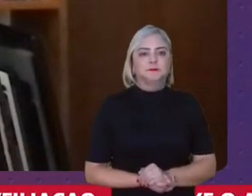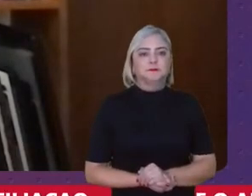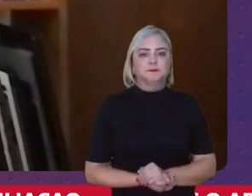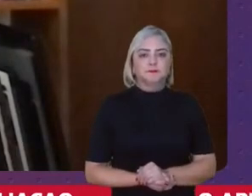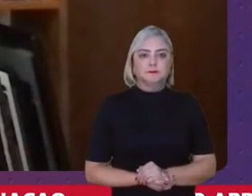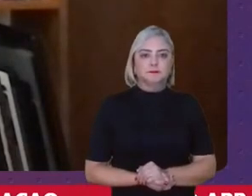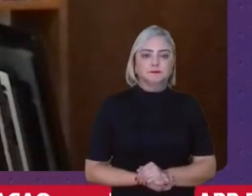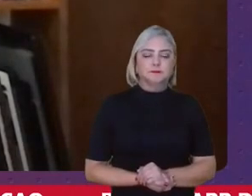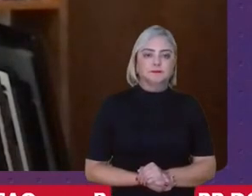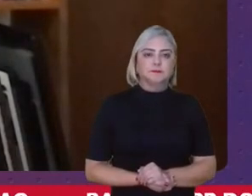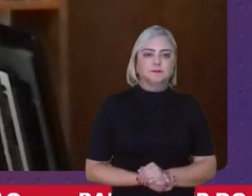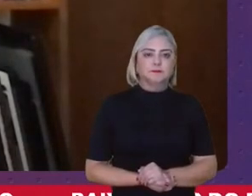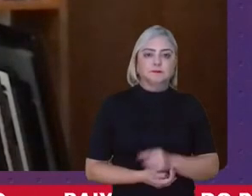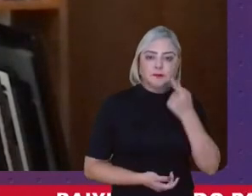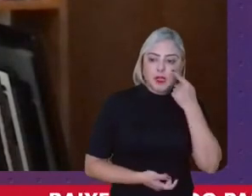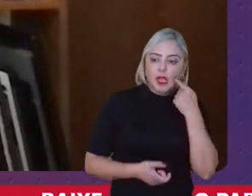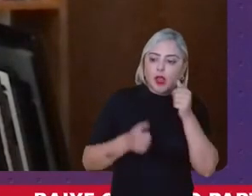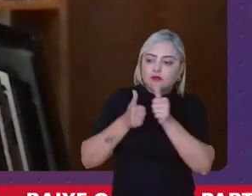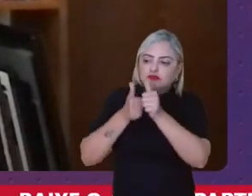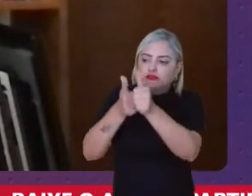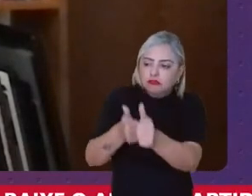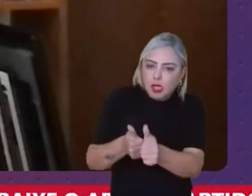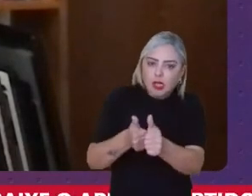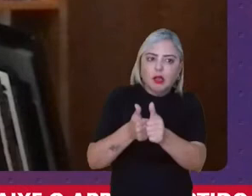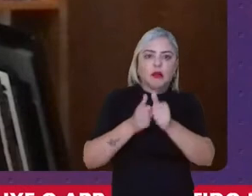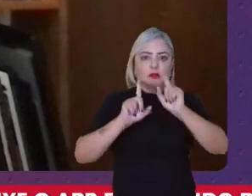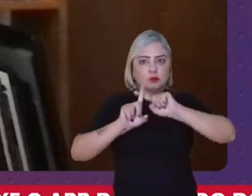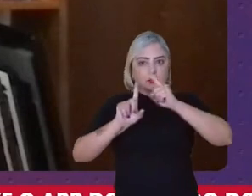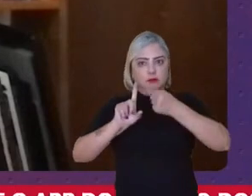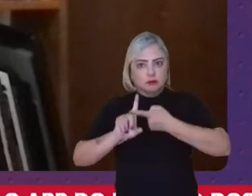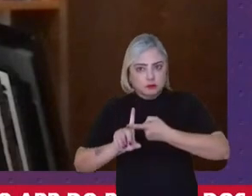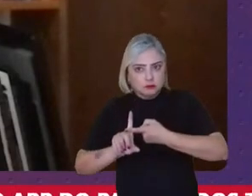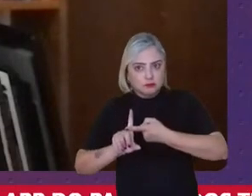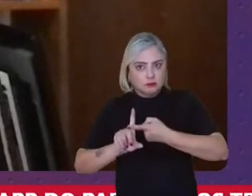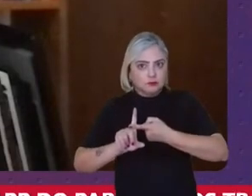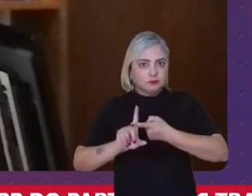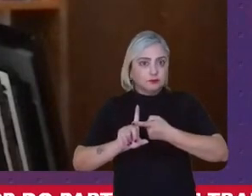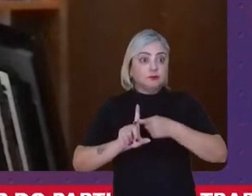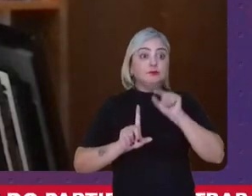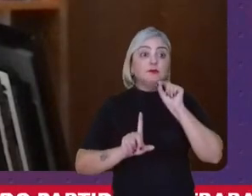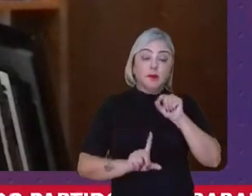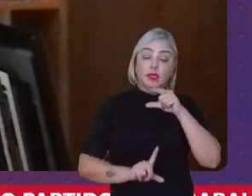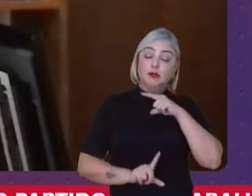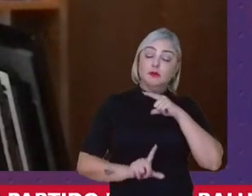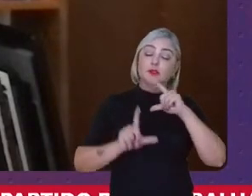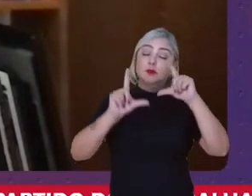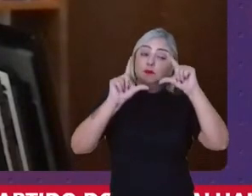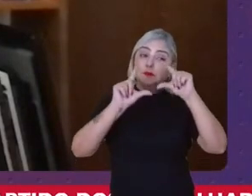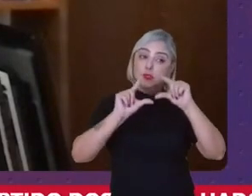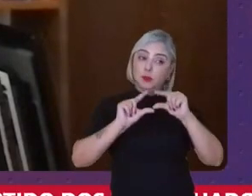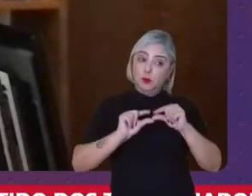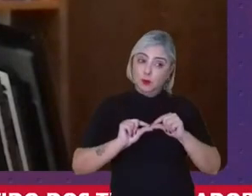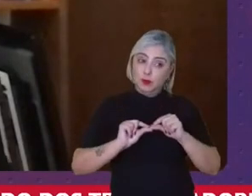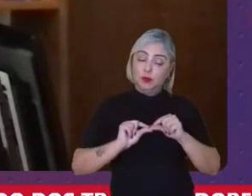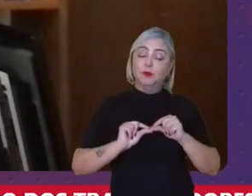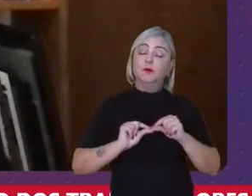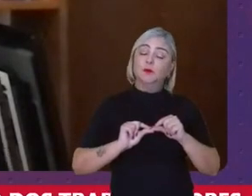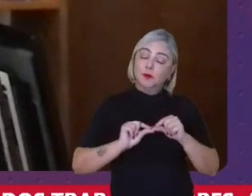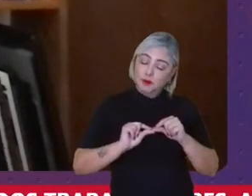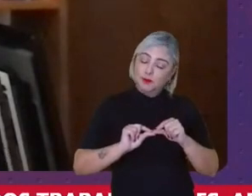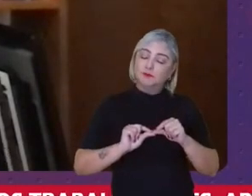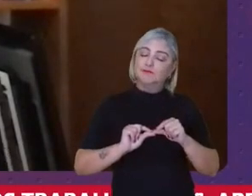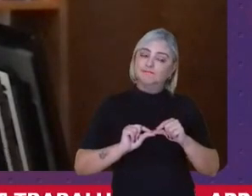ida ao médico, né, e o acompanhamento pré-natal, né, isso tem reduzido